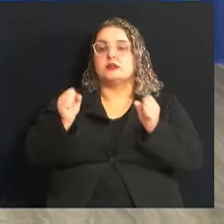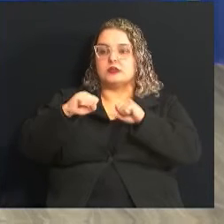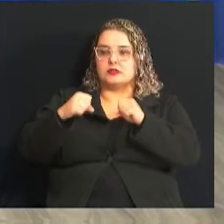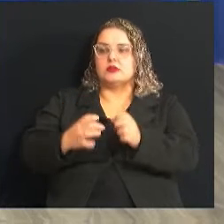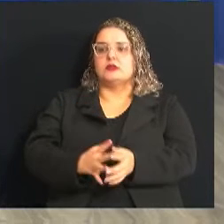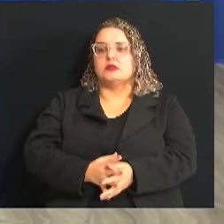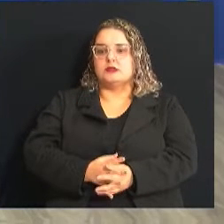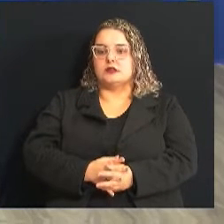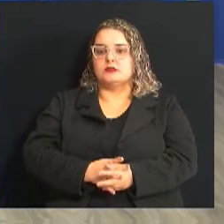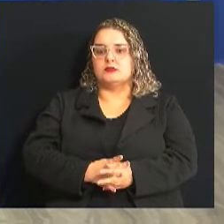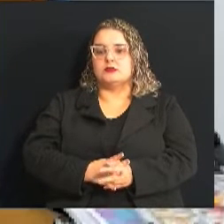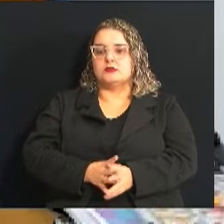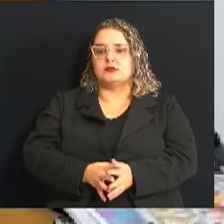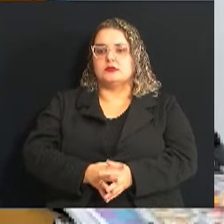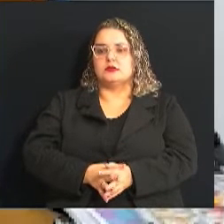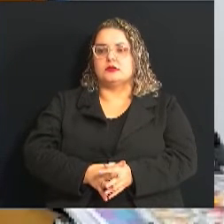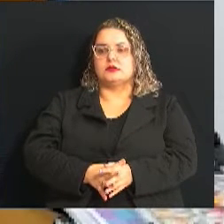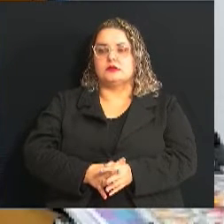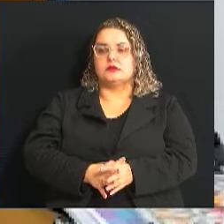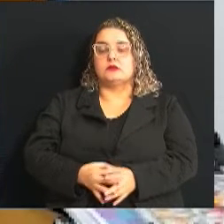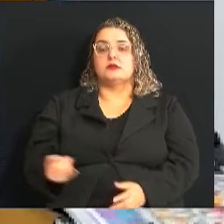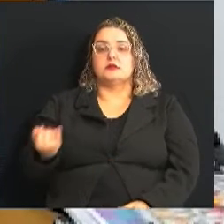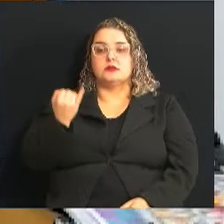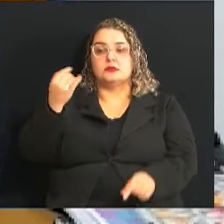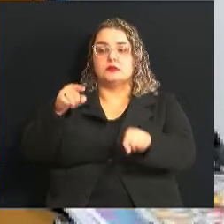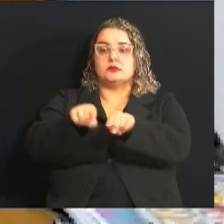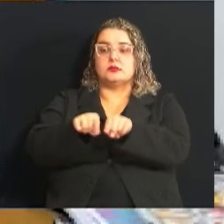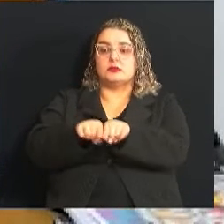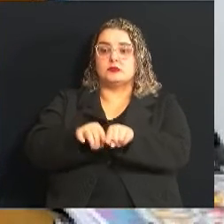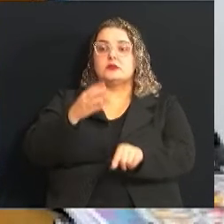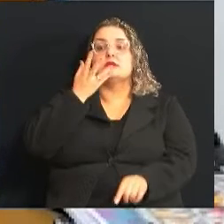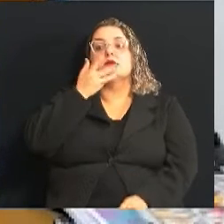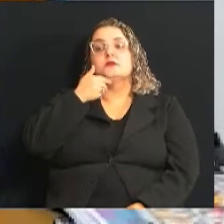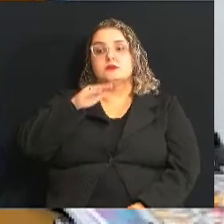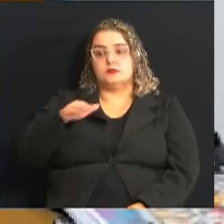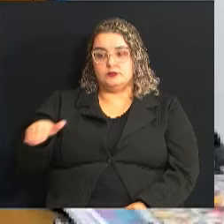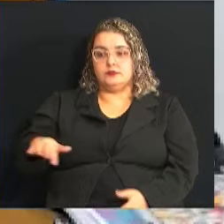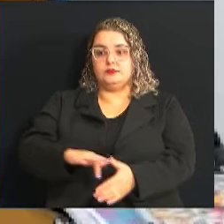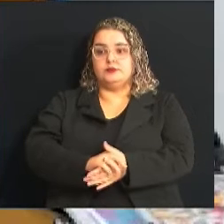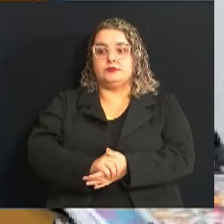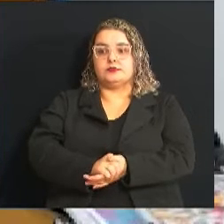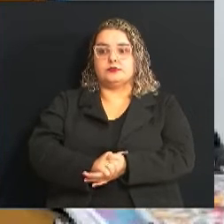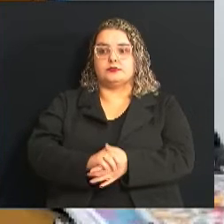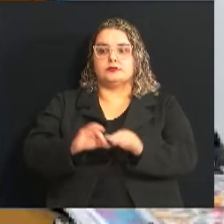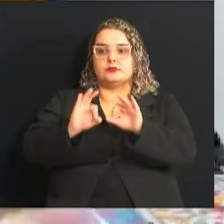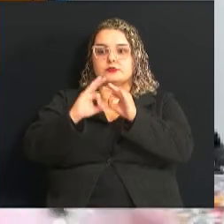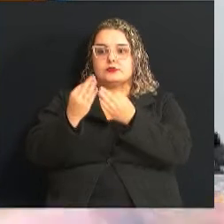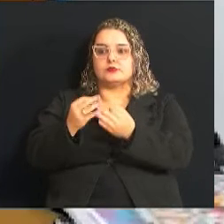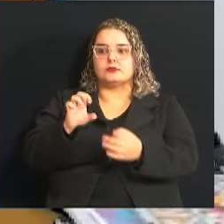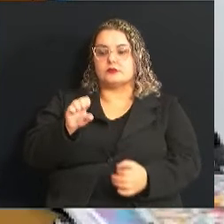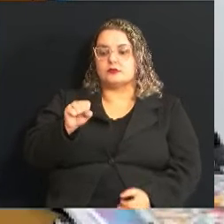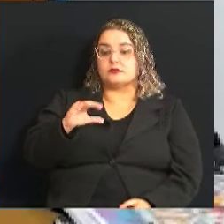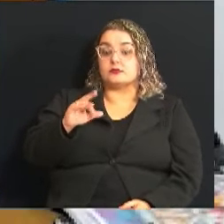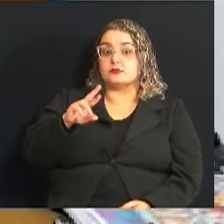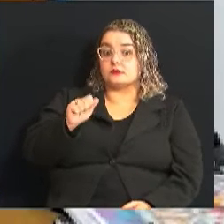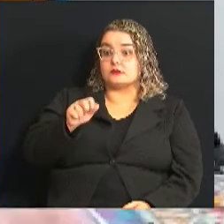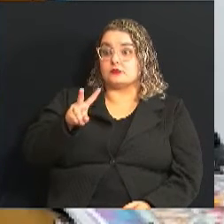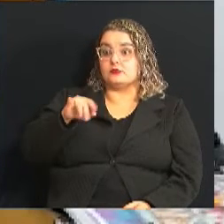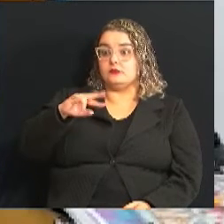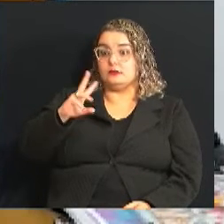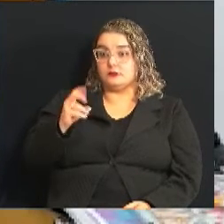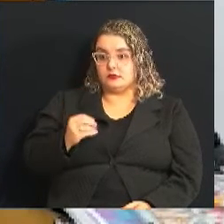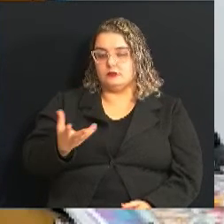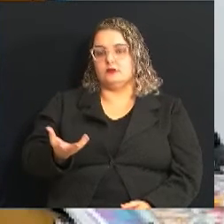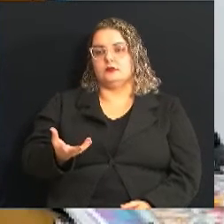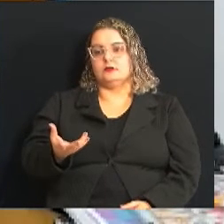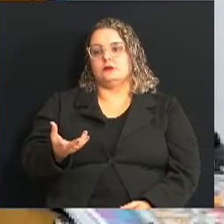Sim. E importante também não fazer dessa criança, que eu digo, às vezes tem familiares que fazem escravinhos, né, que essa criança